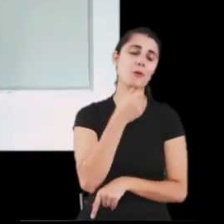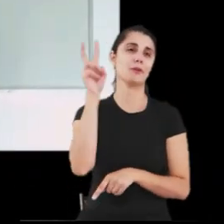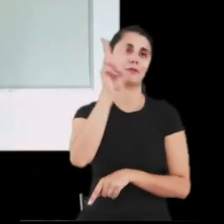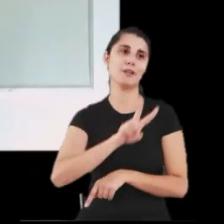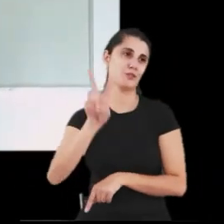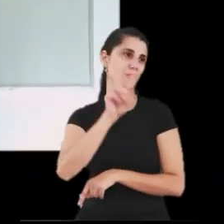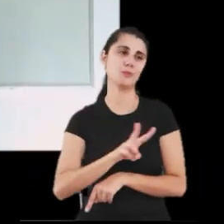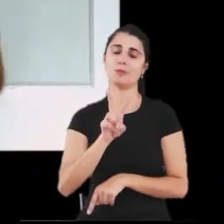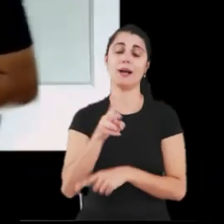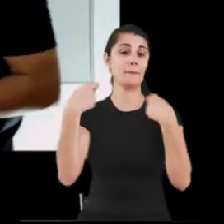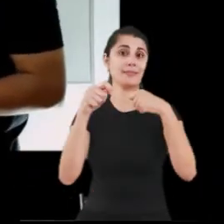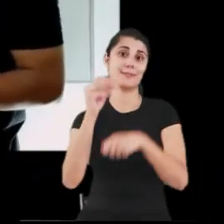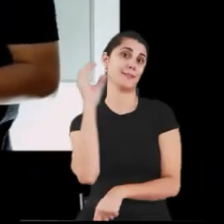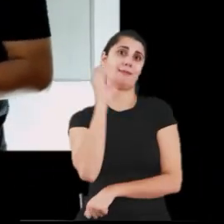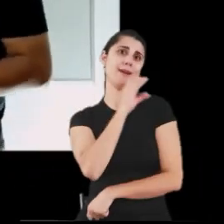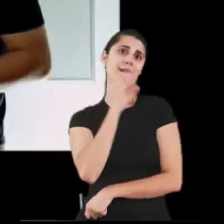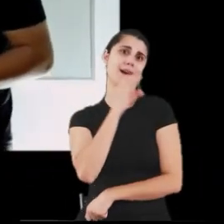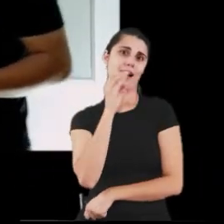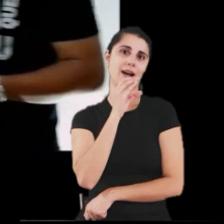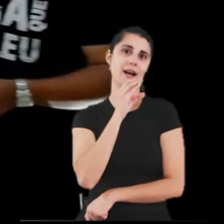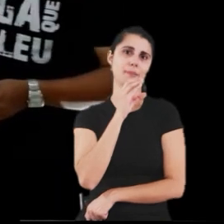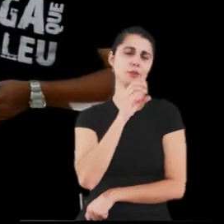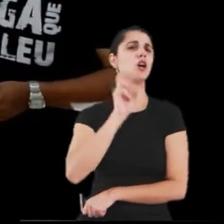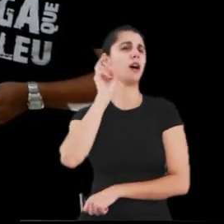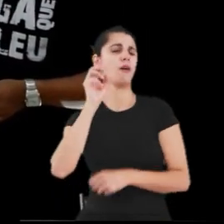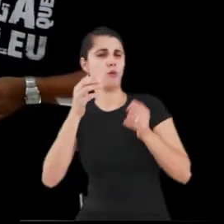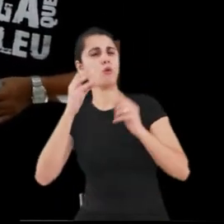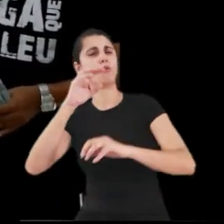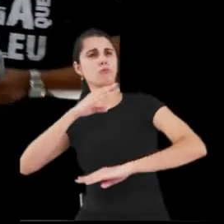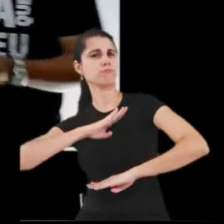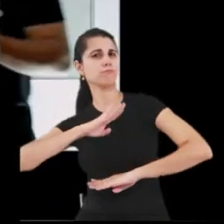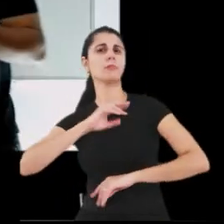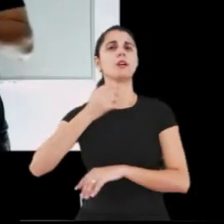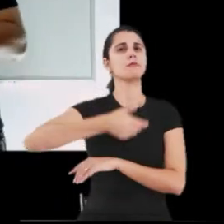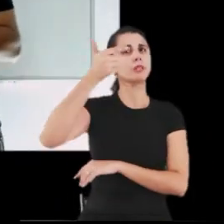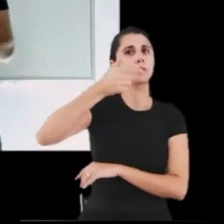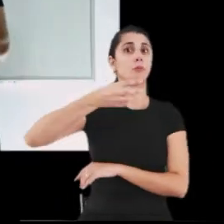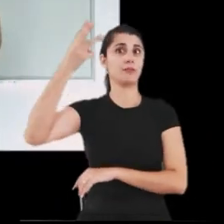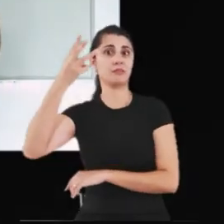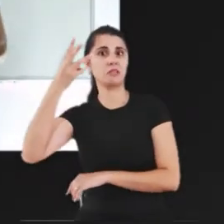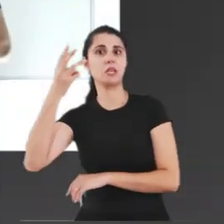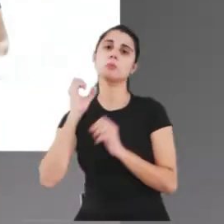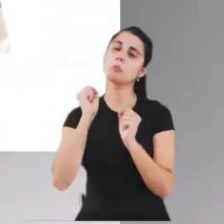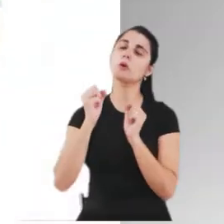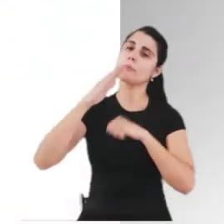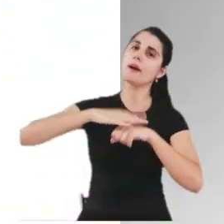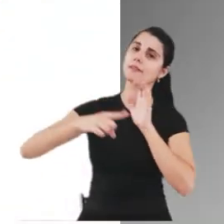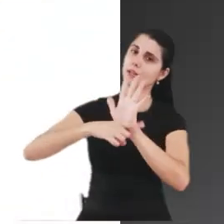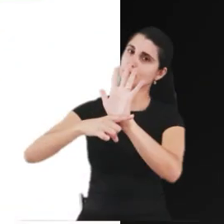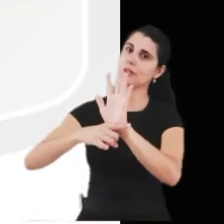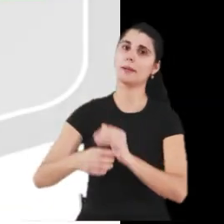muito tempo. Observe a segunda forma com mais carinho e a terceira. A primeira é só para entender, para compreender o nosso conteúdo.